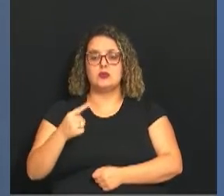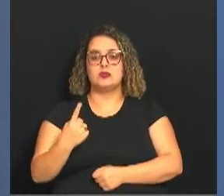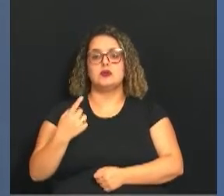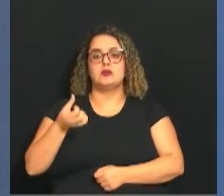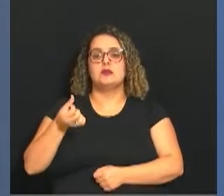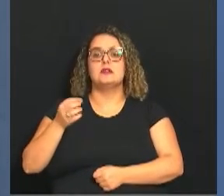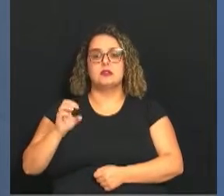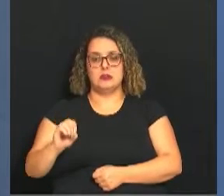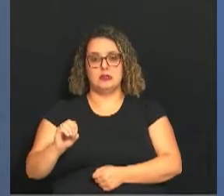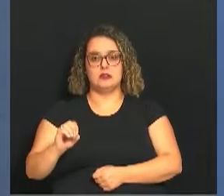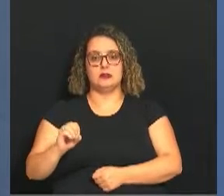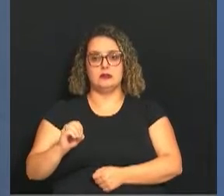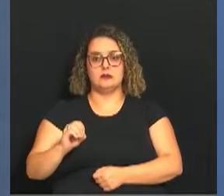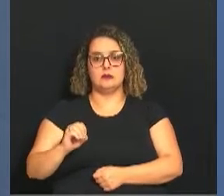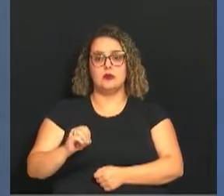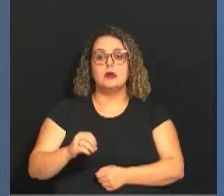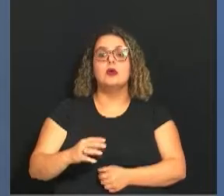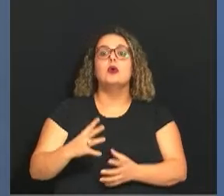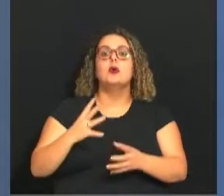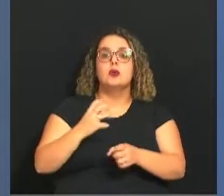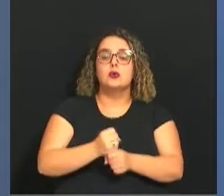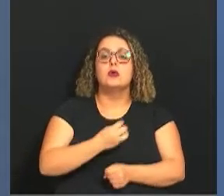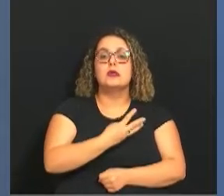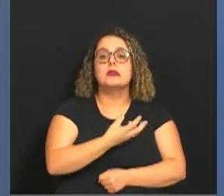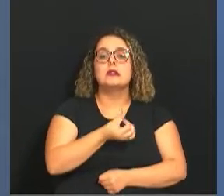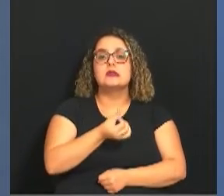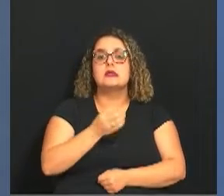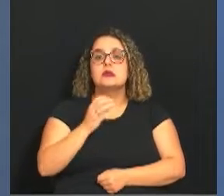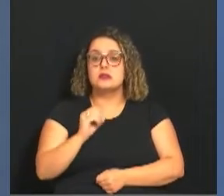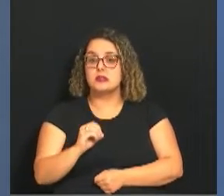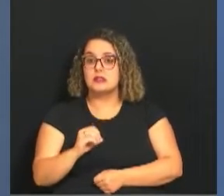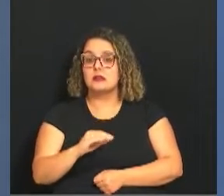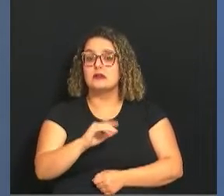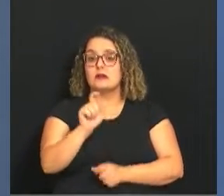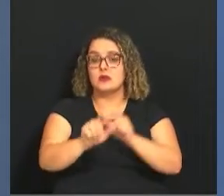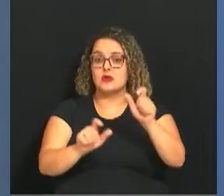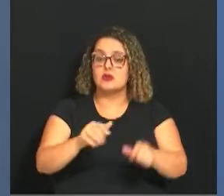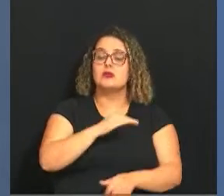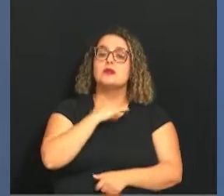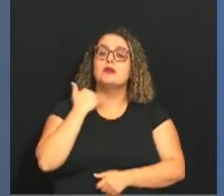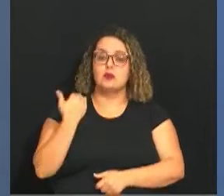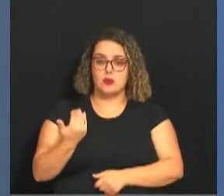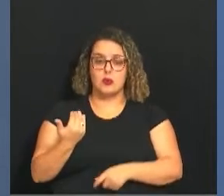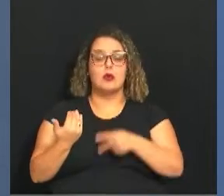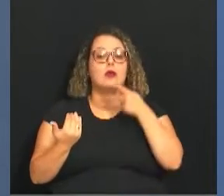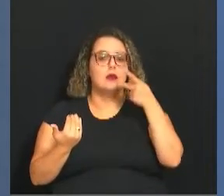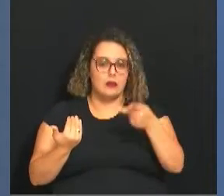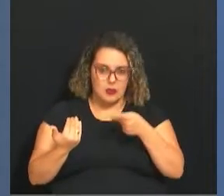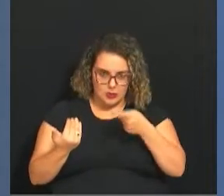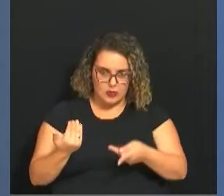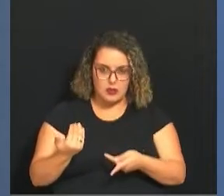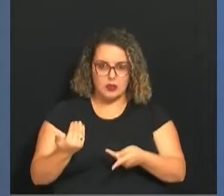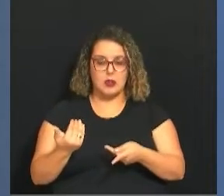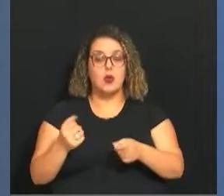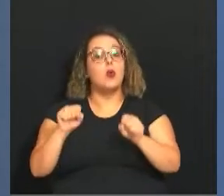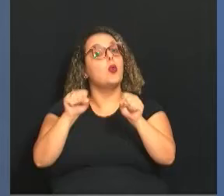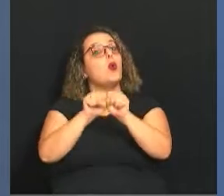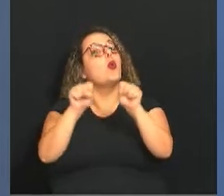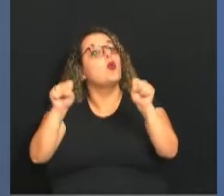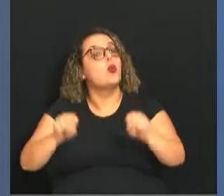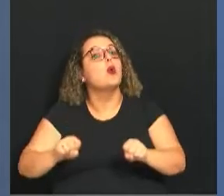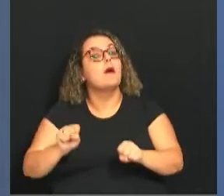28.842.160. São 370 óbitos nas últimas 24 horas, lembrando que, como eu acabei de dizer, que o sistema ele